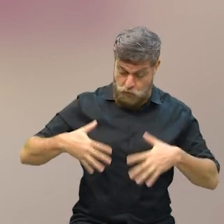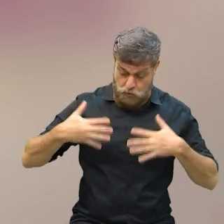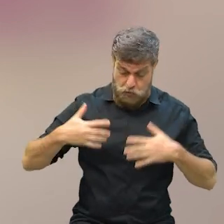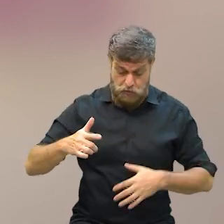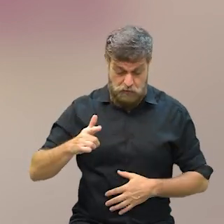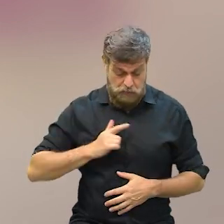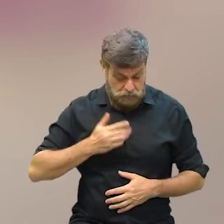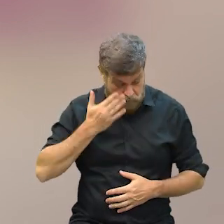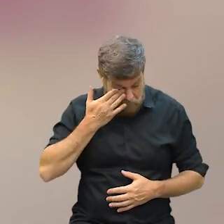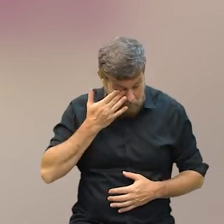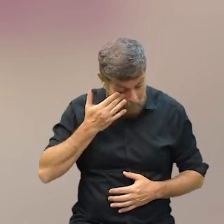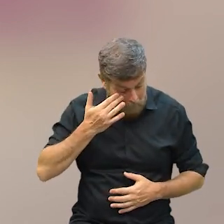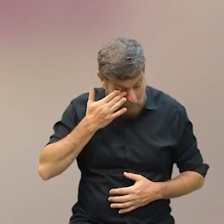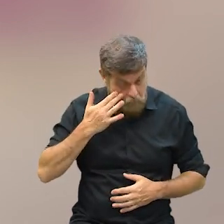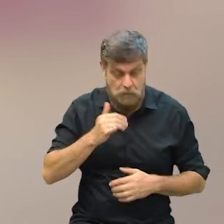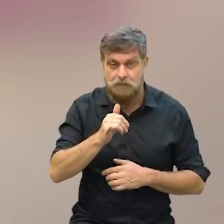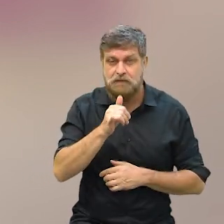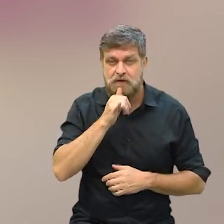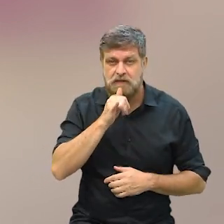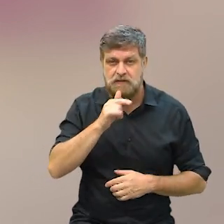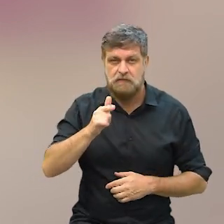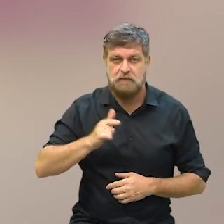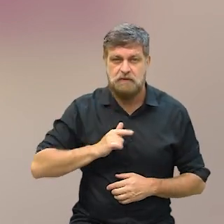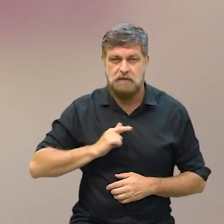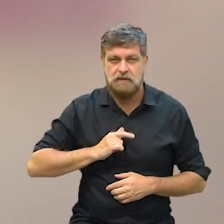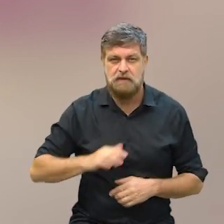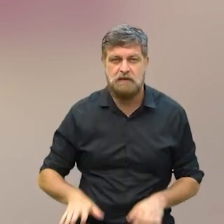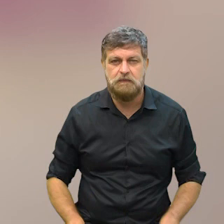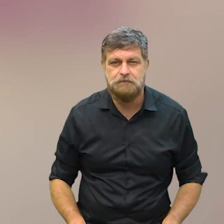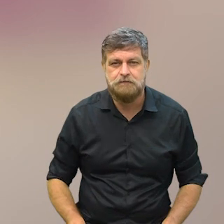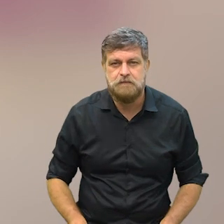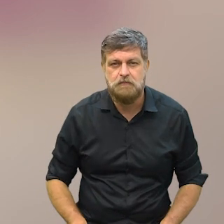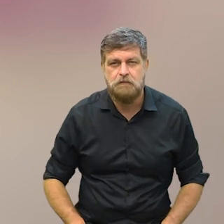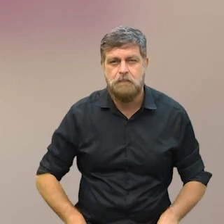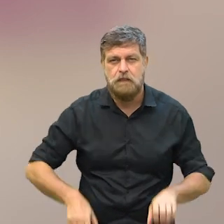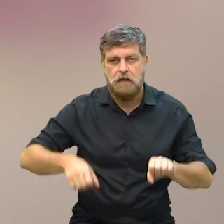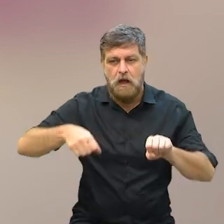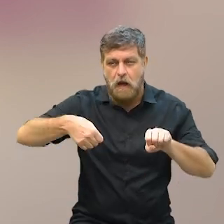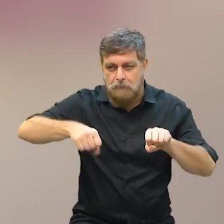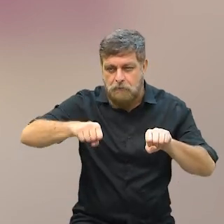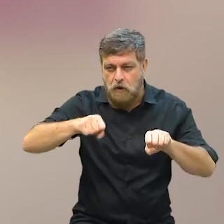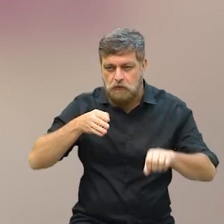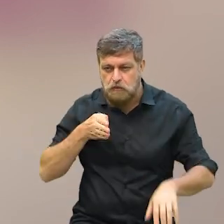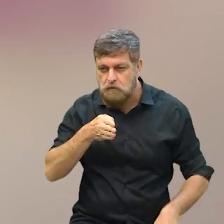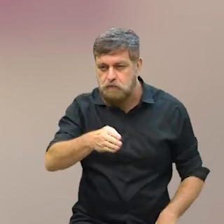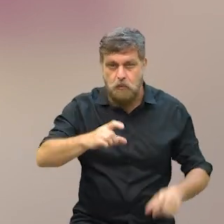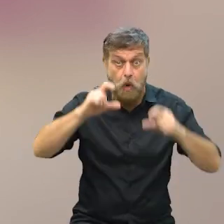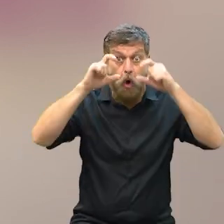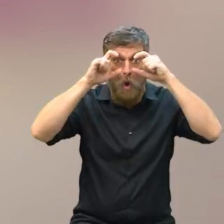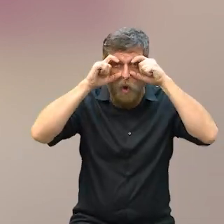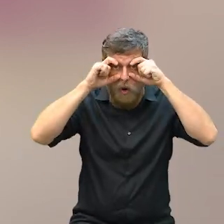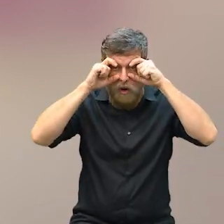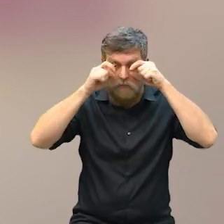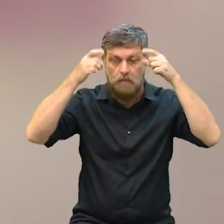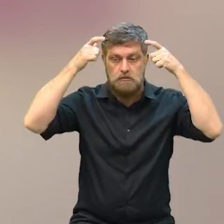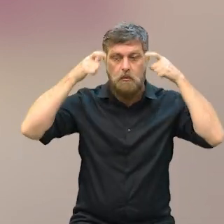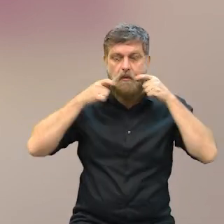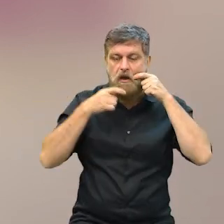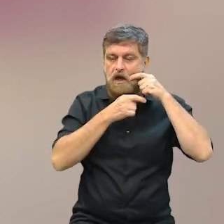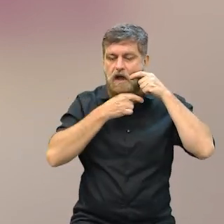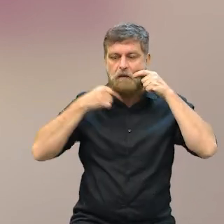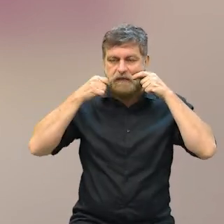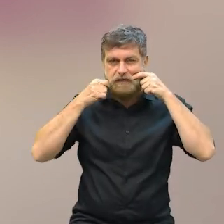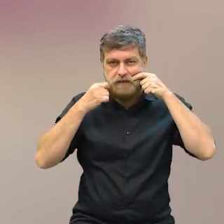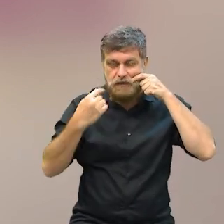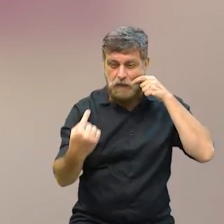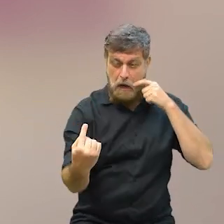uma entrada de corpo estranho com, por exemplo, dirigir uma moto sem um óculos de proteção ou capacete,